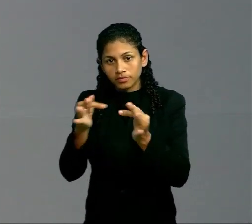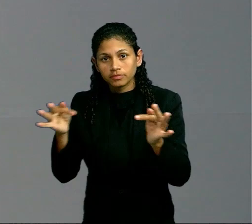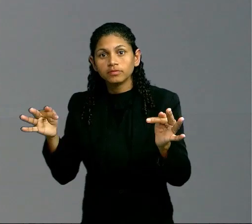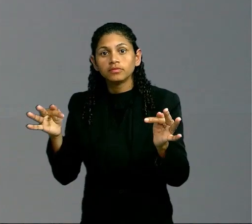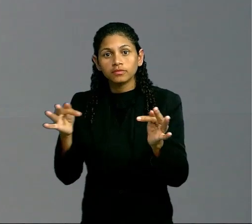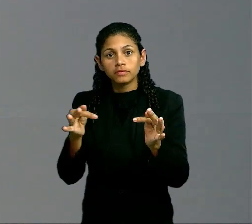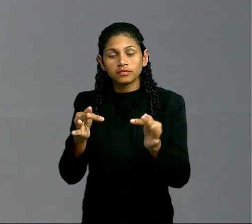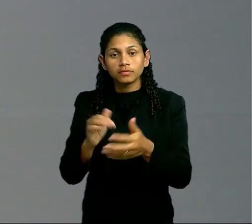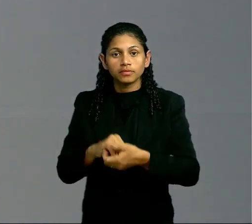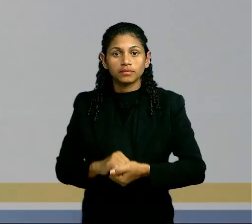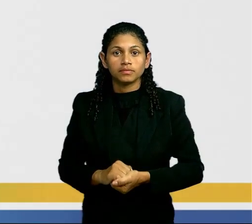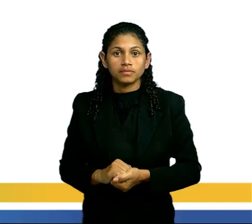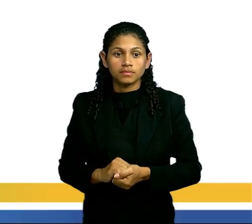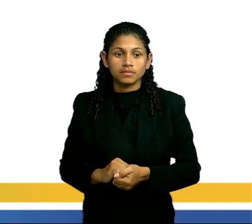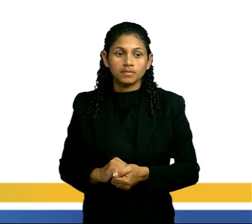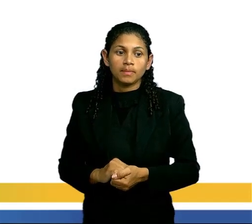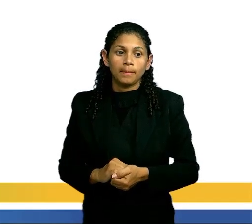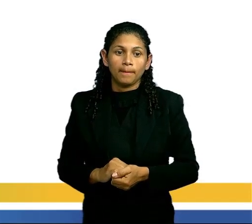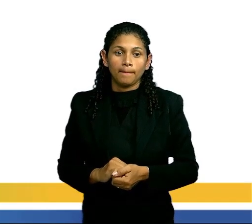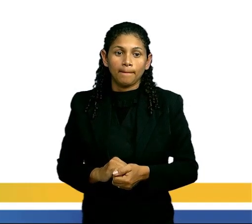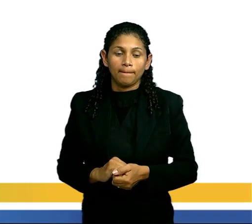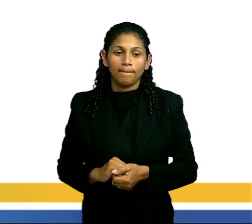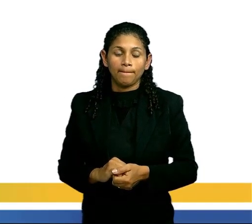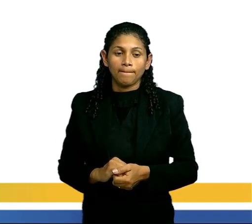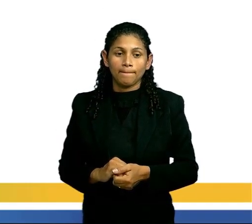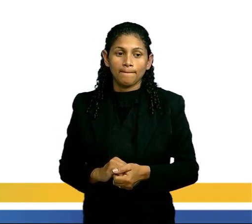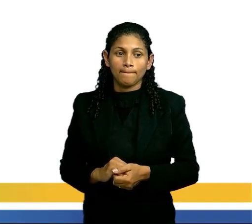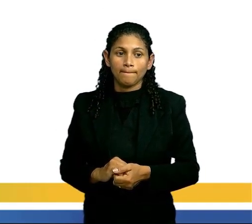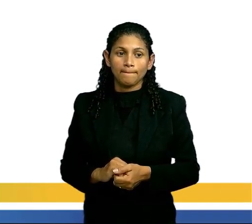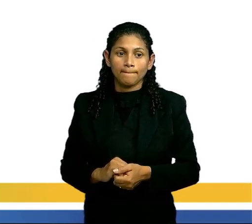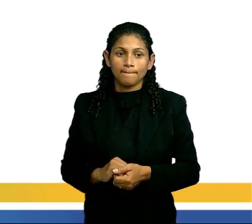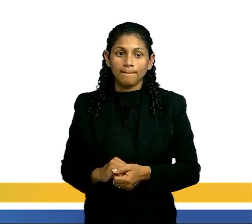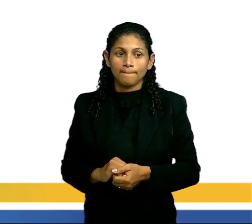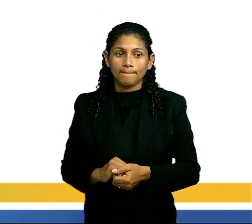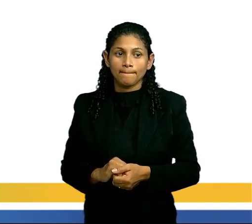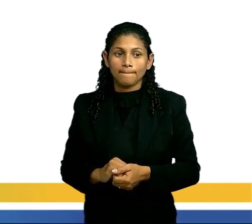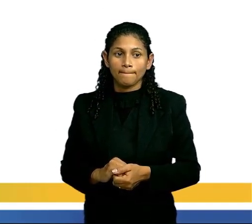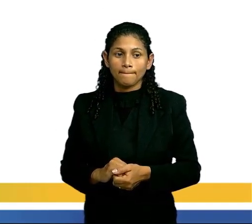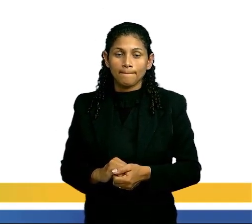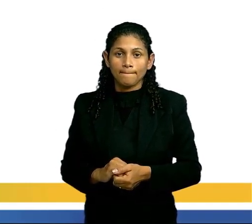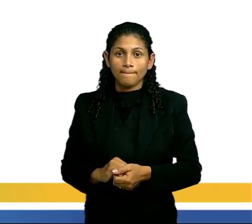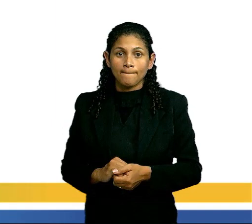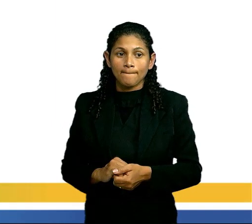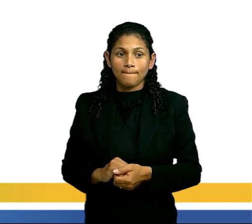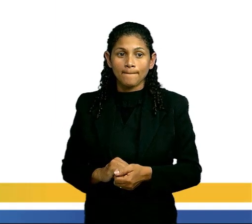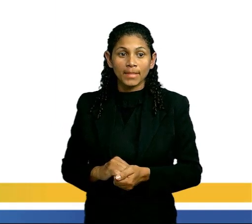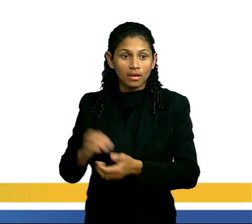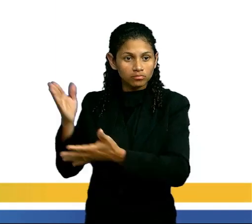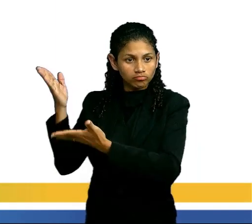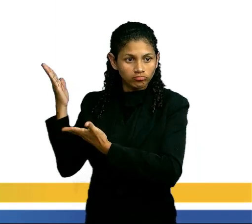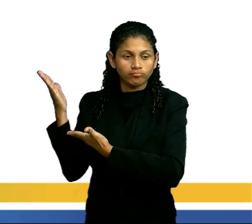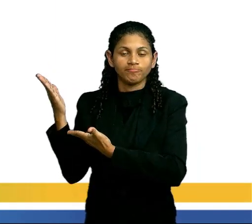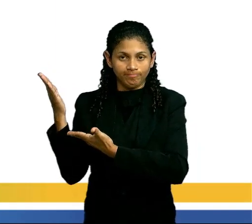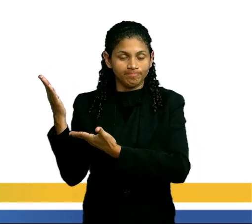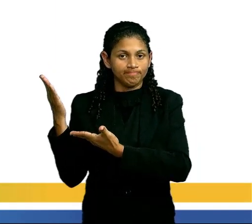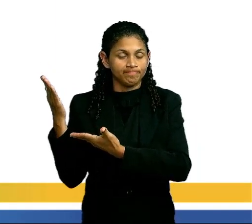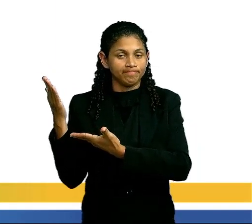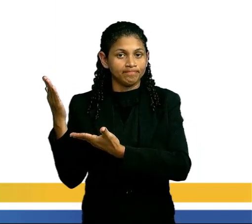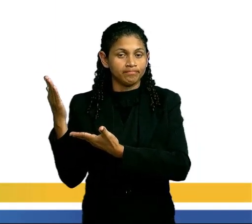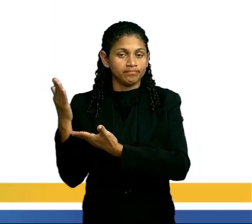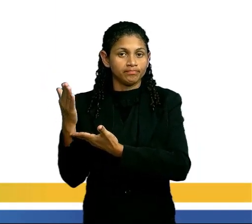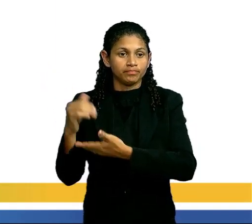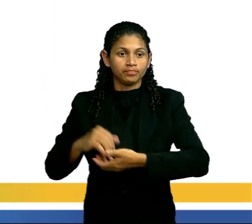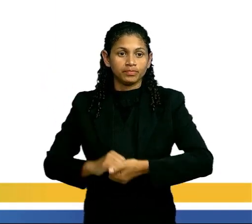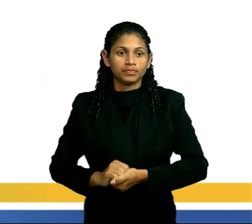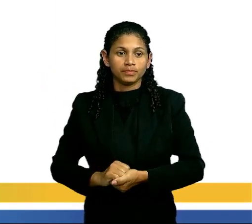como da oração secundária. Nas conjunções subordinativas, e